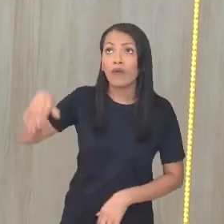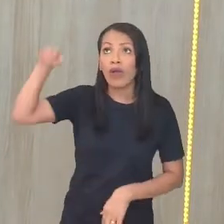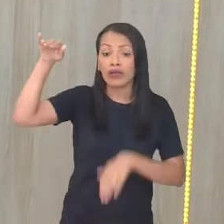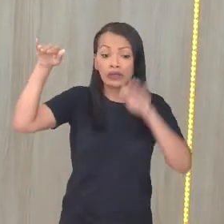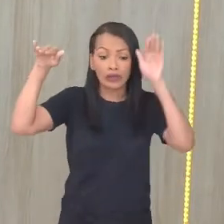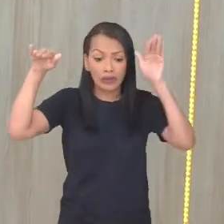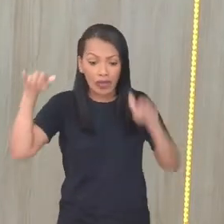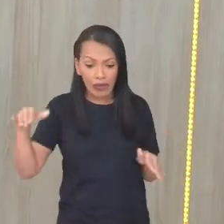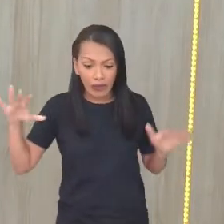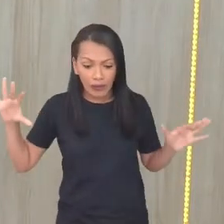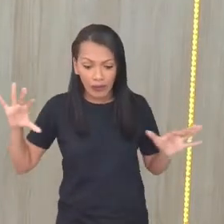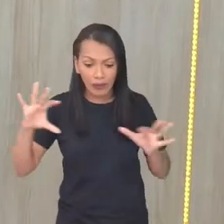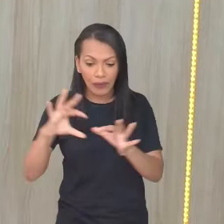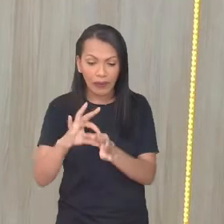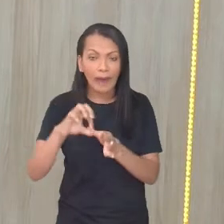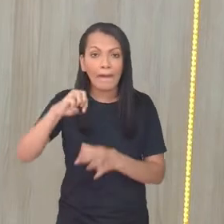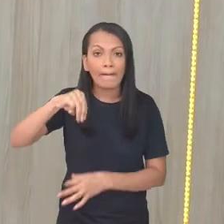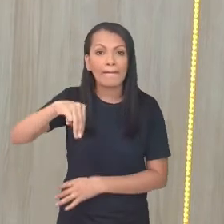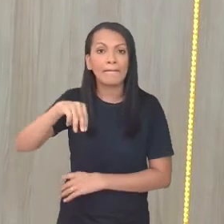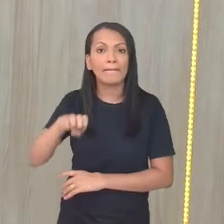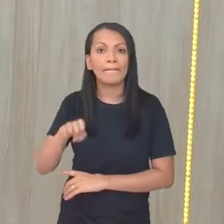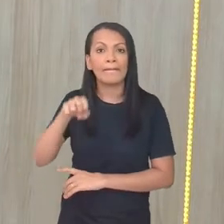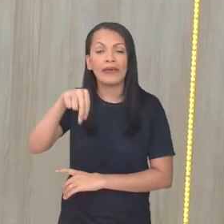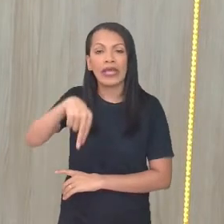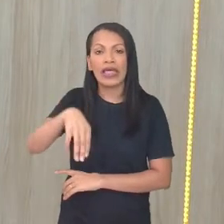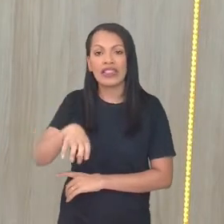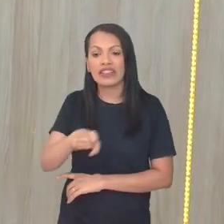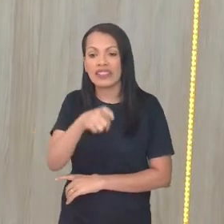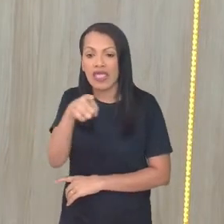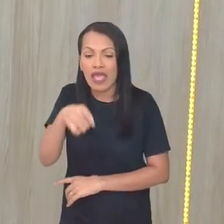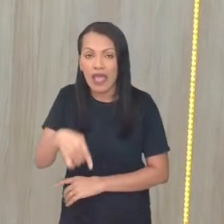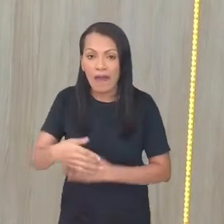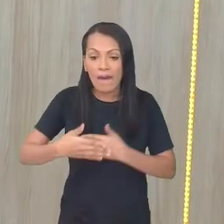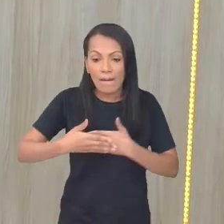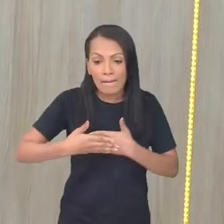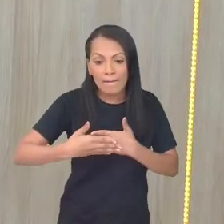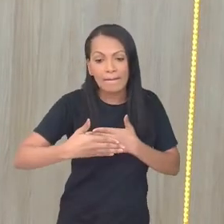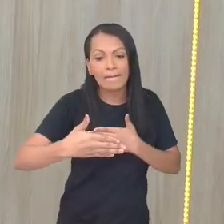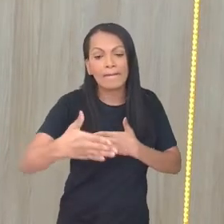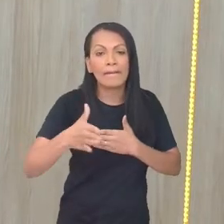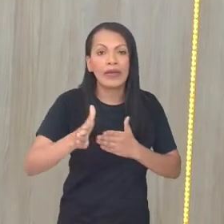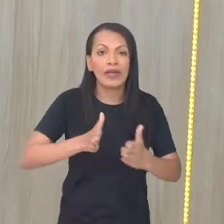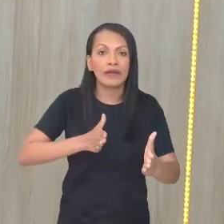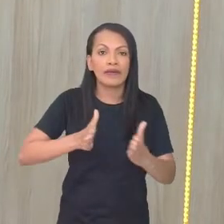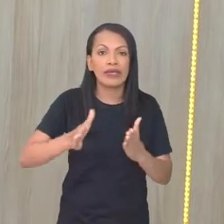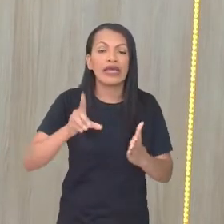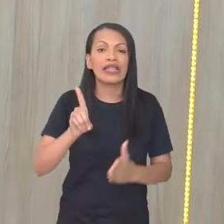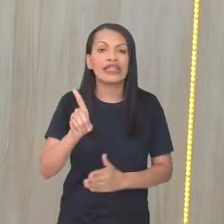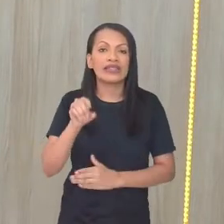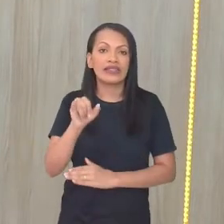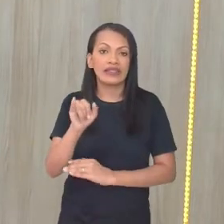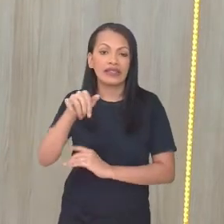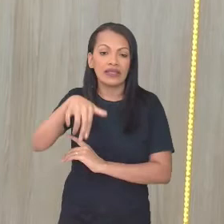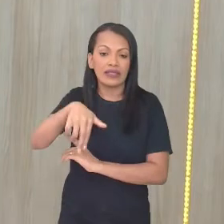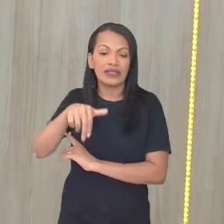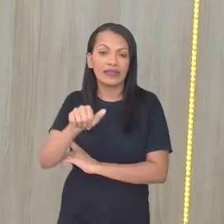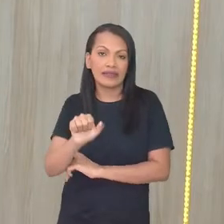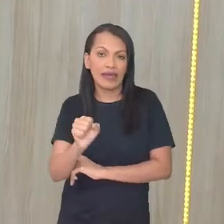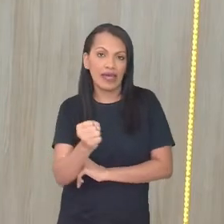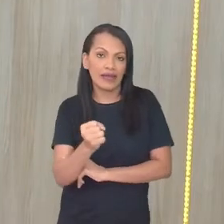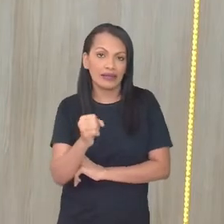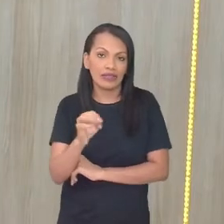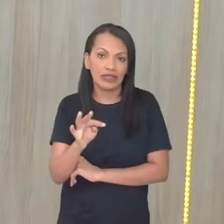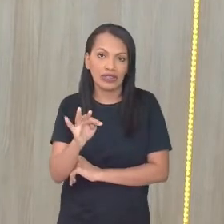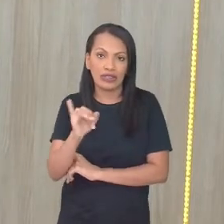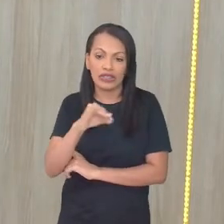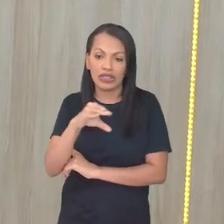faraó Menés, e dando início ao período, né, que a gente chama de dinástico, né, dinástico porque